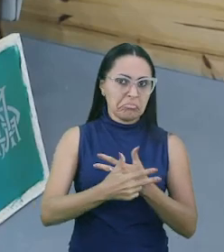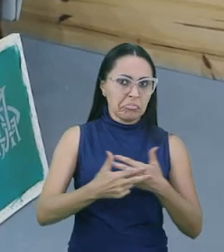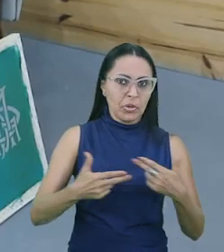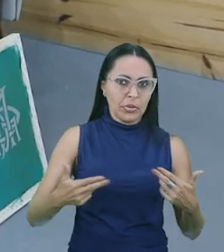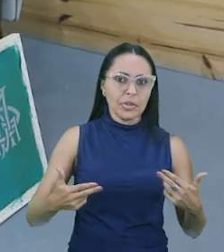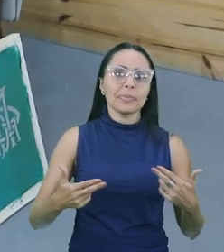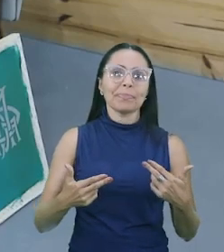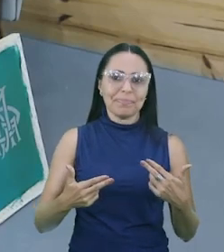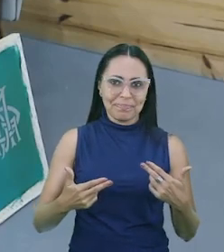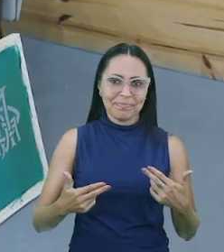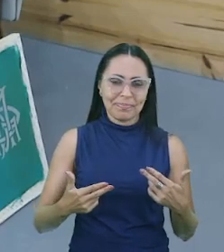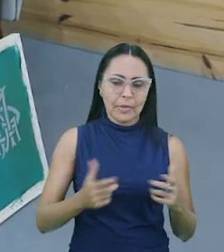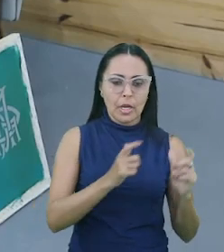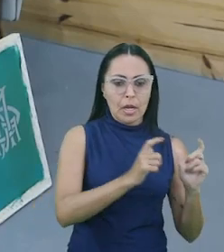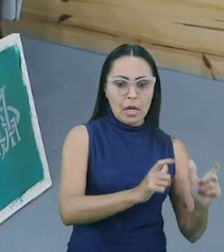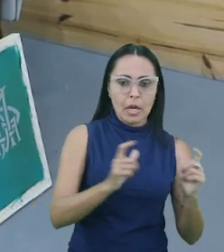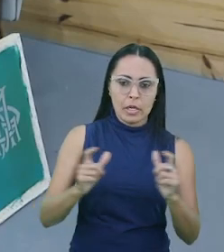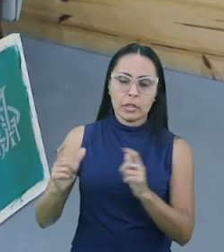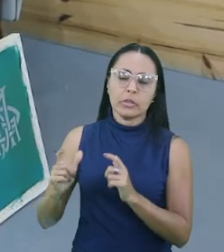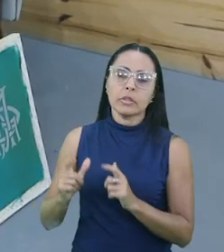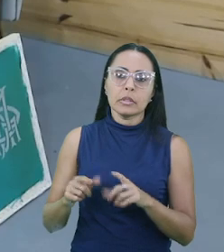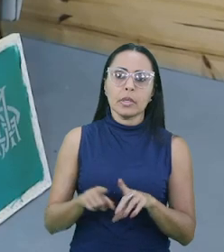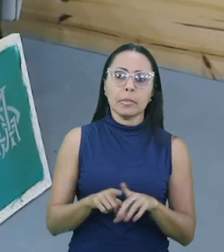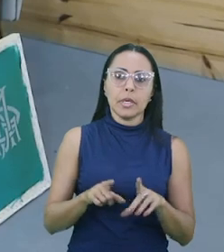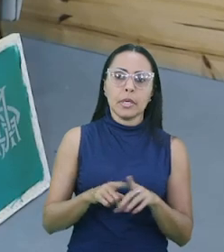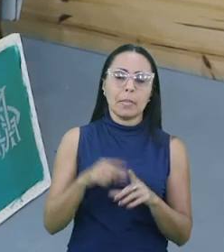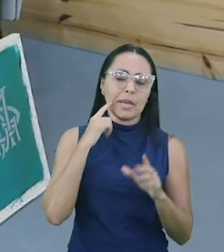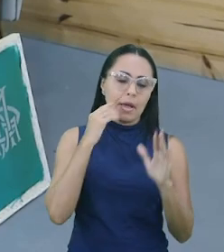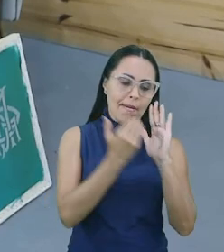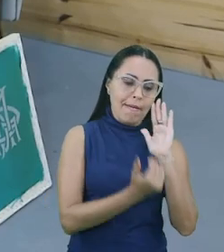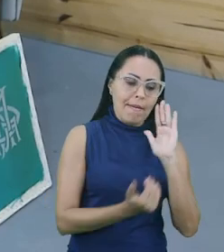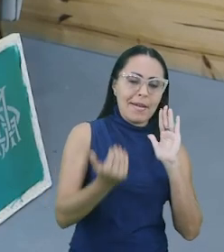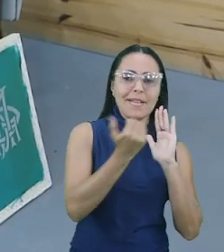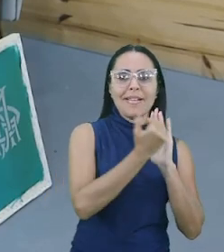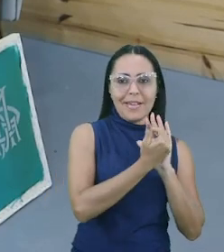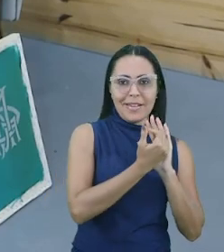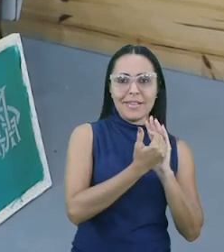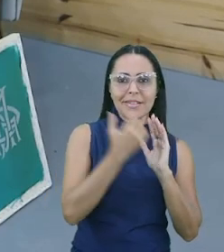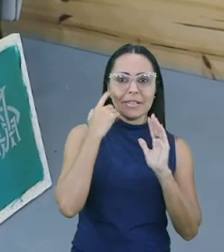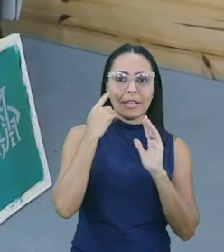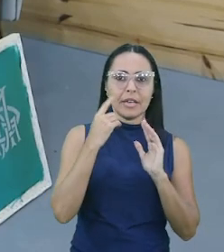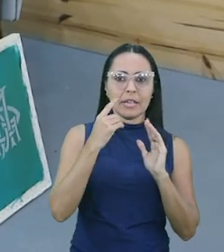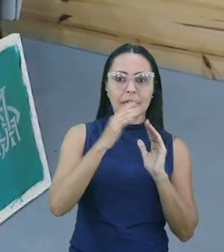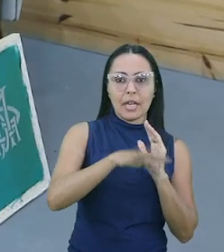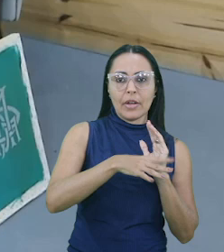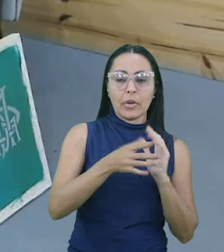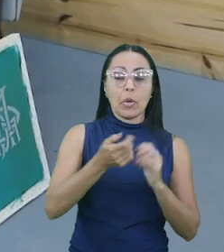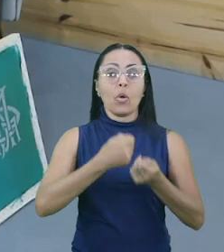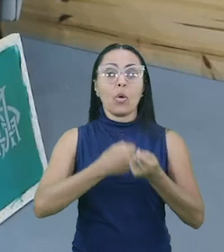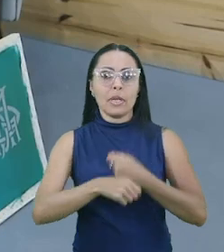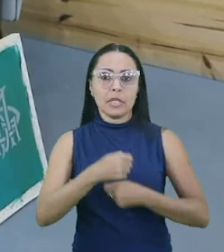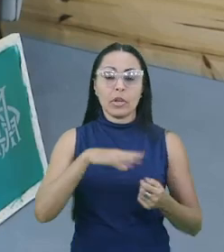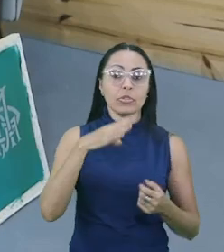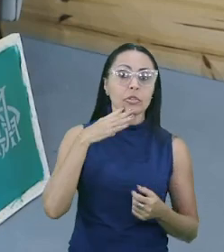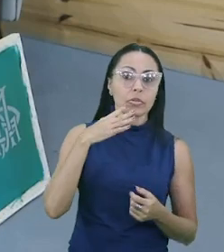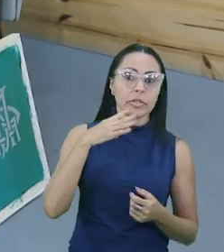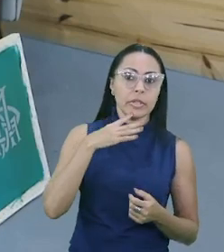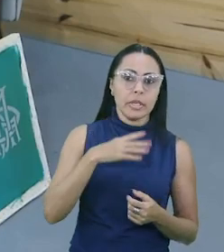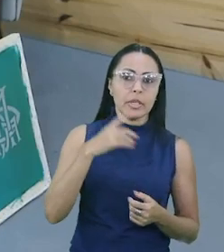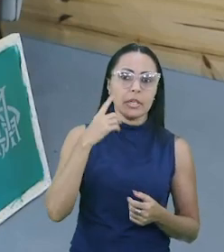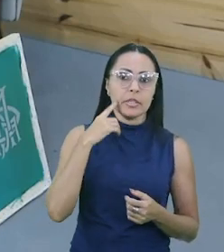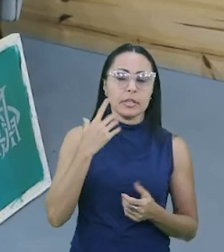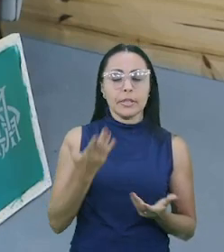em diversas áreas, né, com diversas coisas, para além da gráfica mais comercial que a gente conhece, com aquelas máquinas,